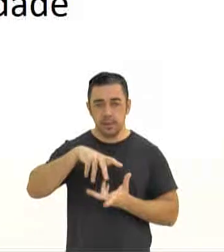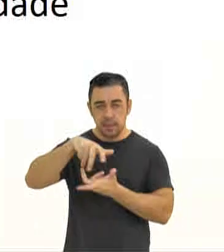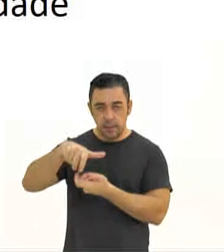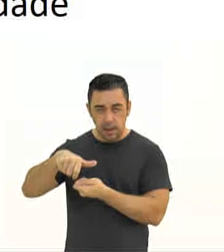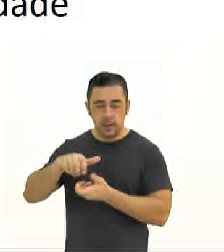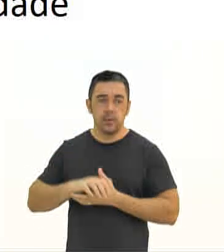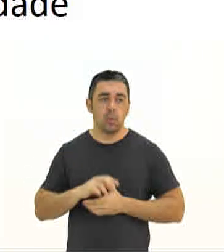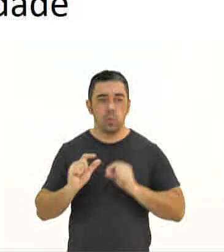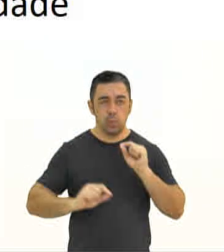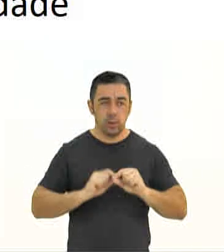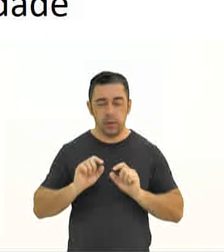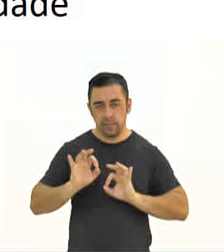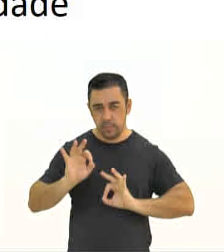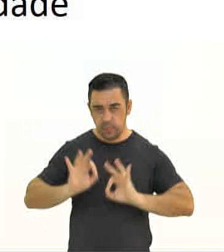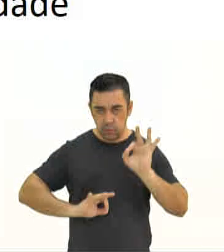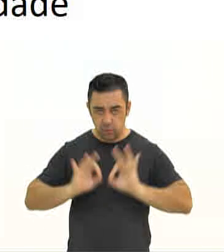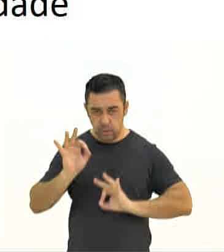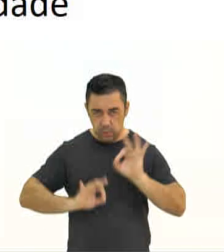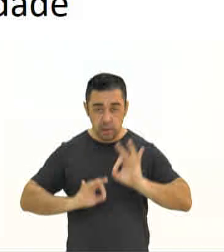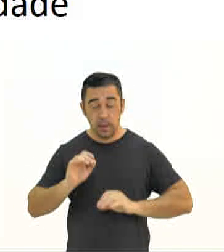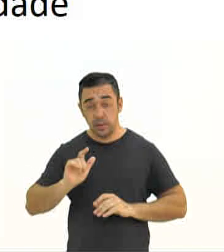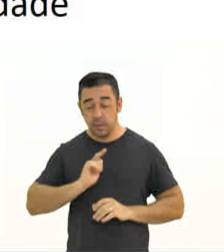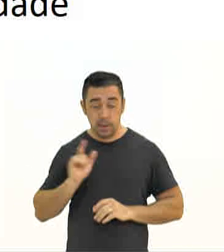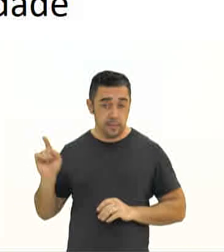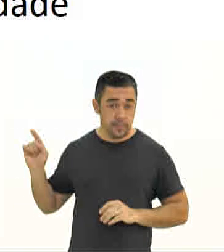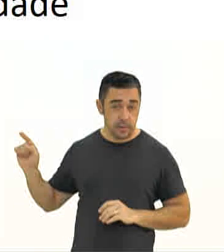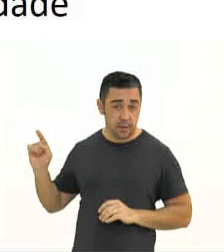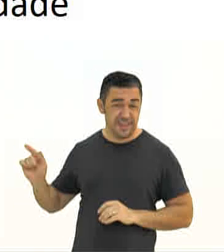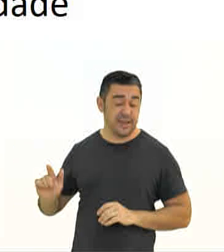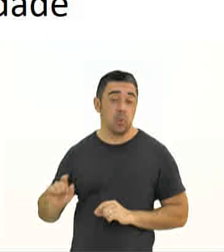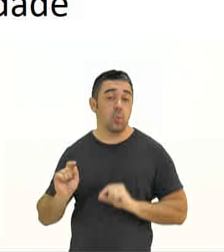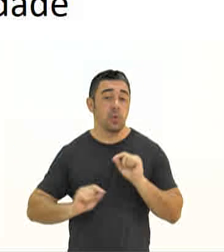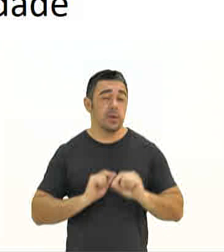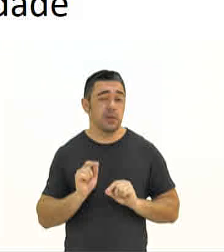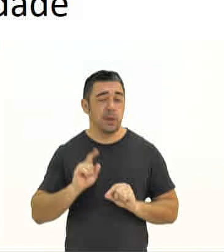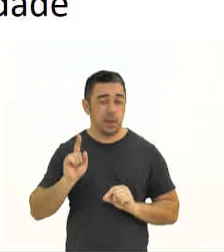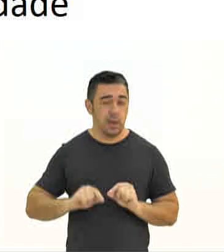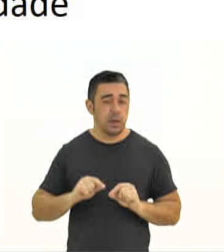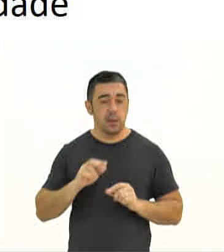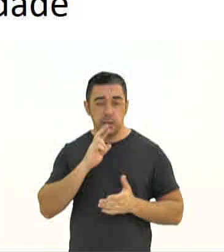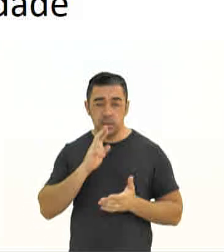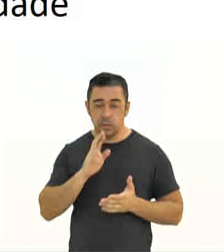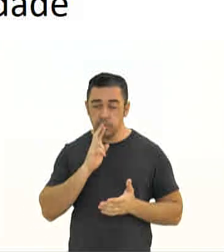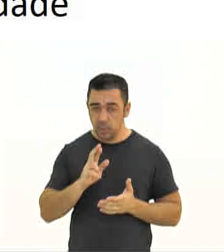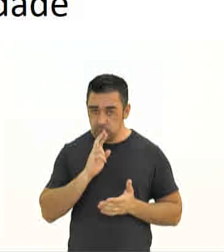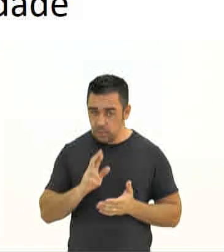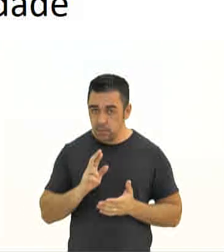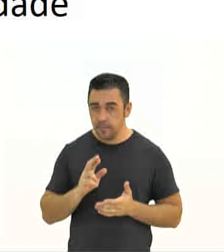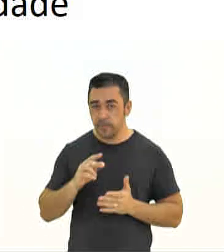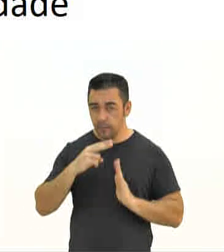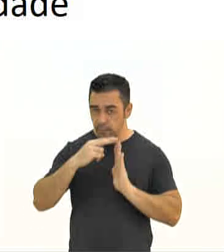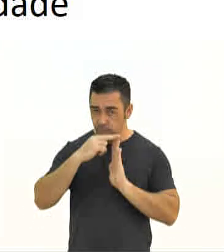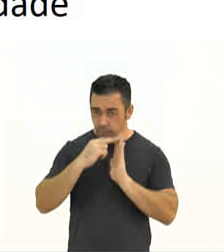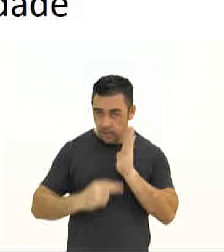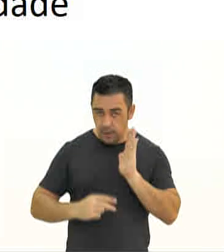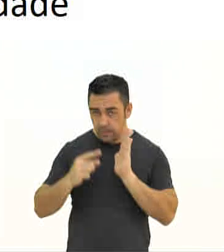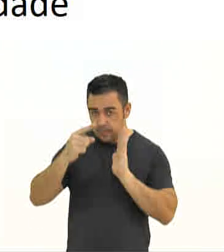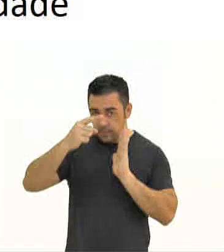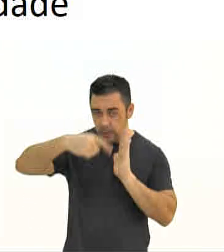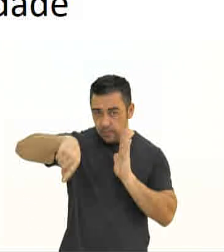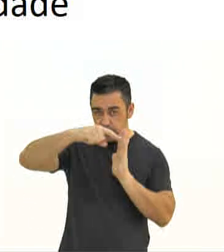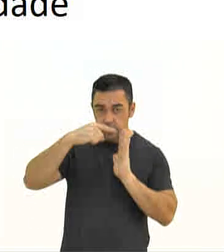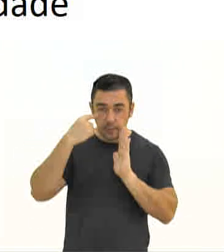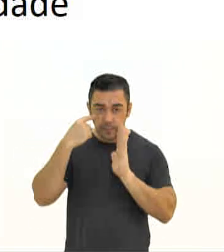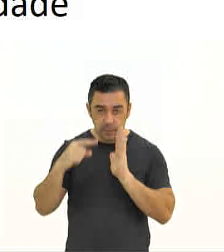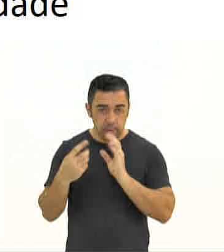da Terra foi elaborada e ela deve ter uma atividade a ser discutida. Então vamos ler a carta para que vocês tenham noção